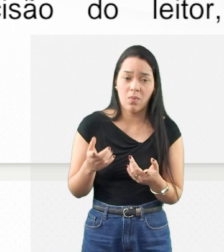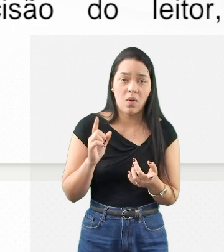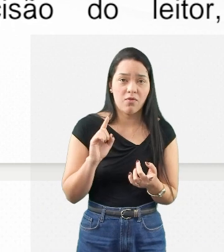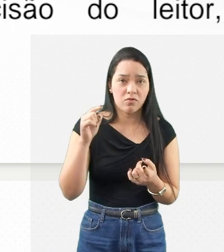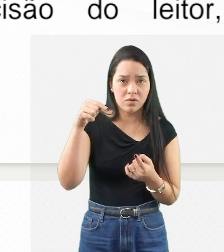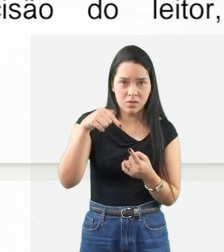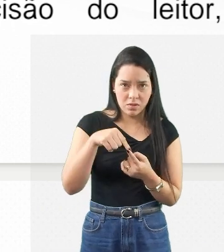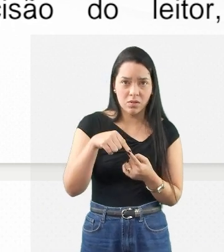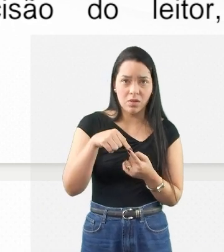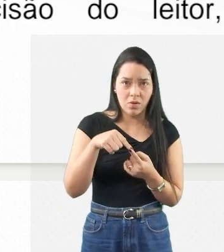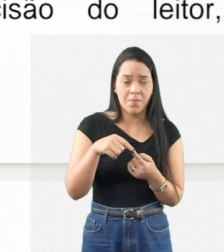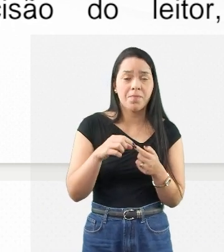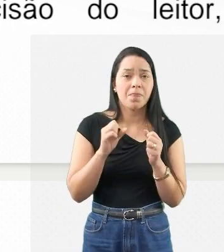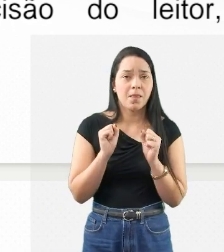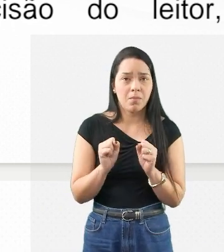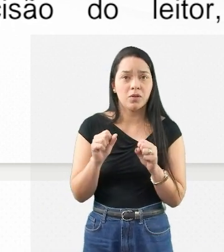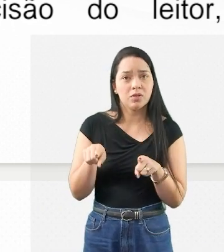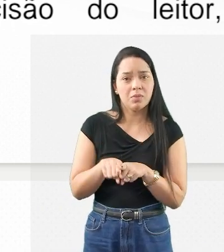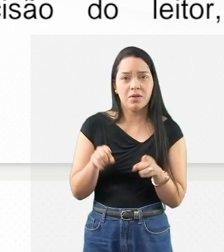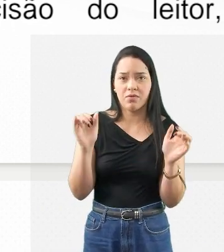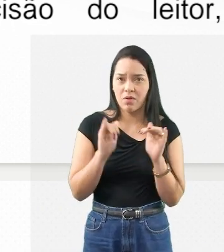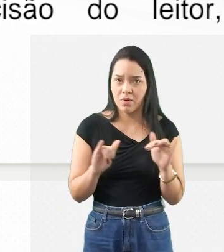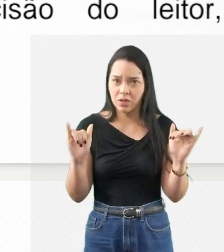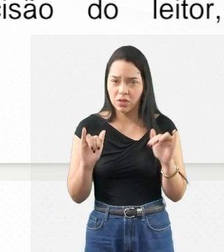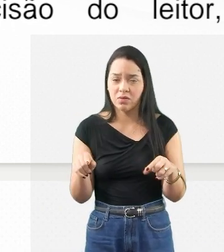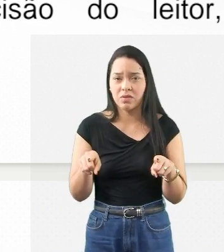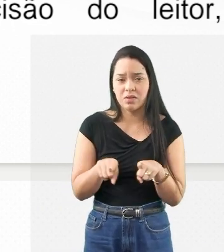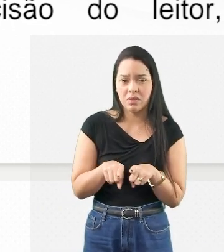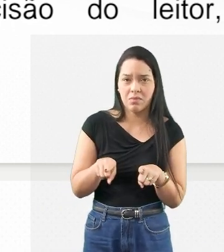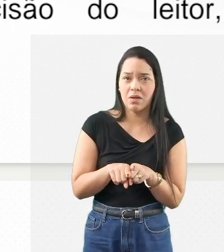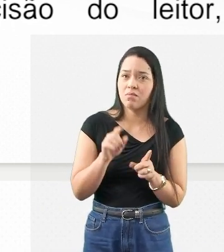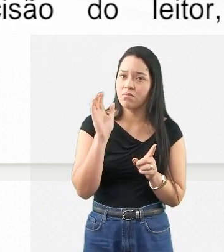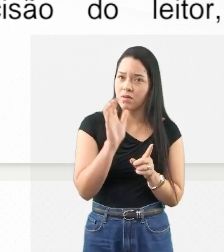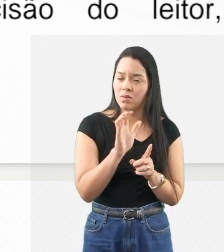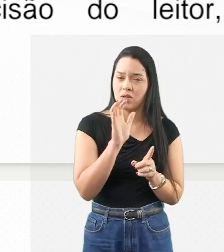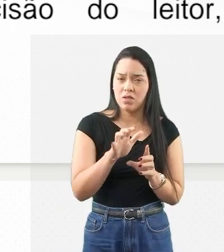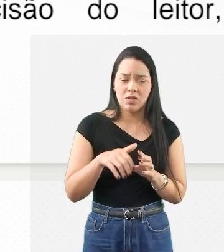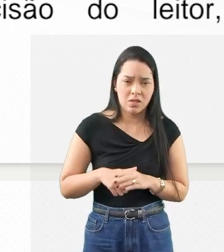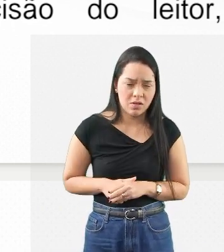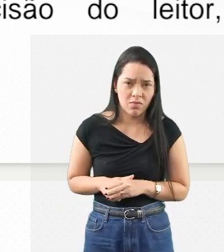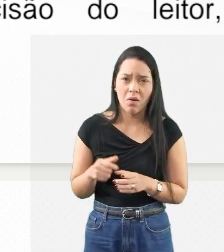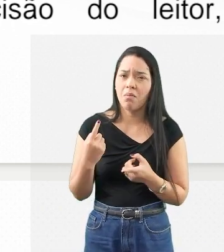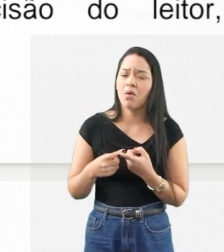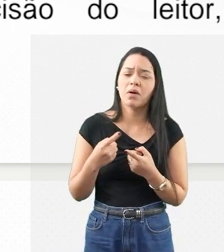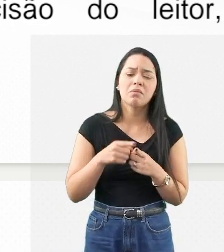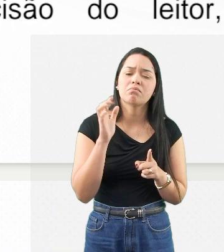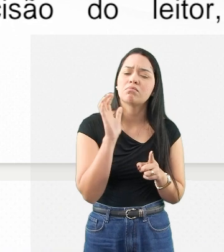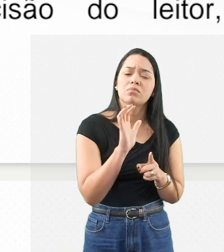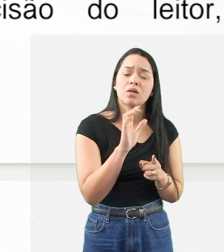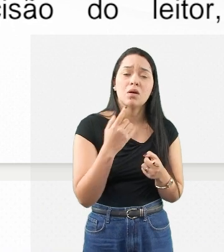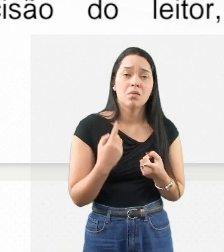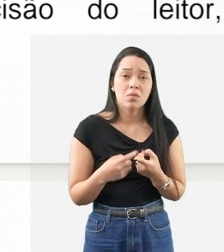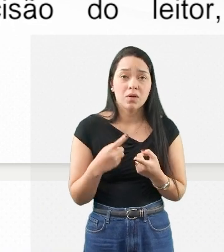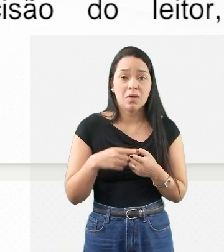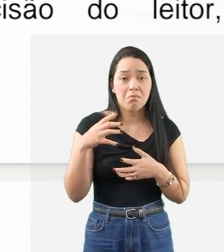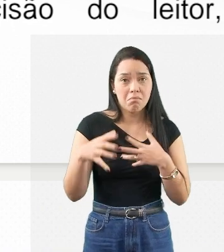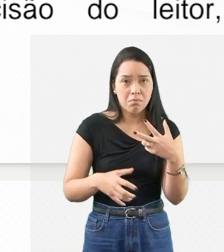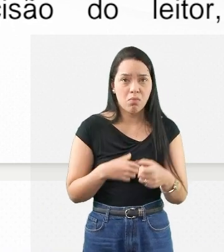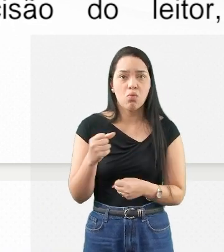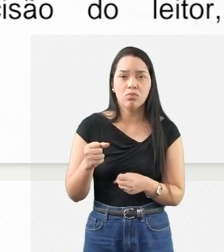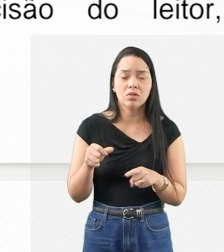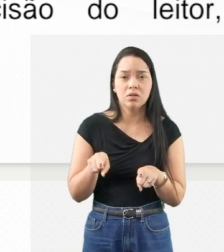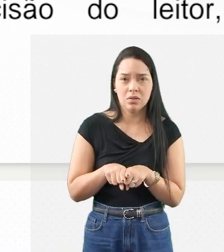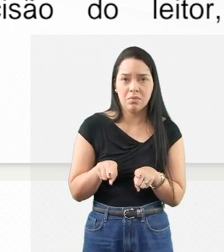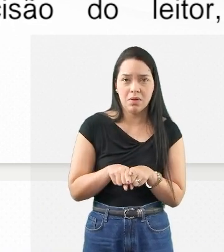do folder, ela pode ser tanto informativa como também persuasiva. Por que persuasiva? Porque ela busca, né, esse folder,